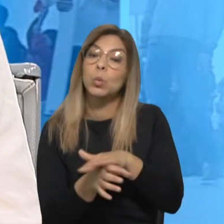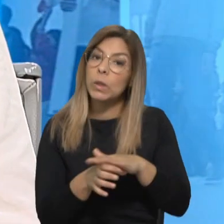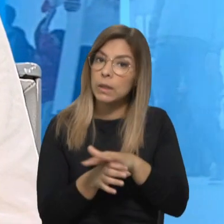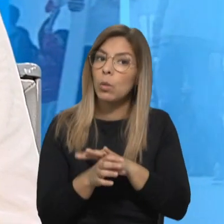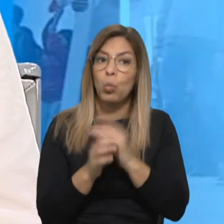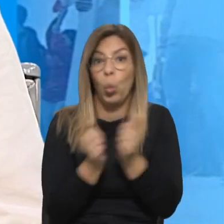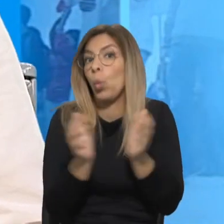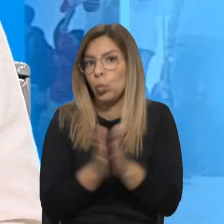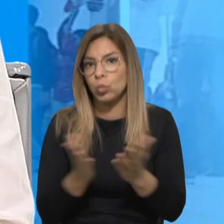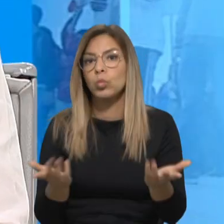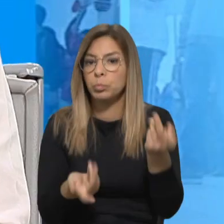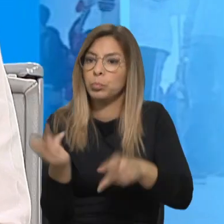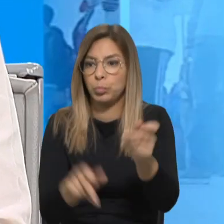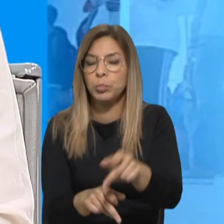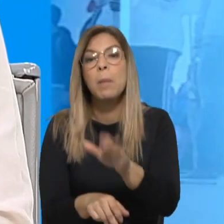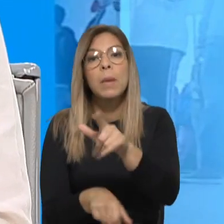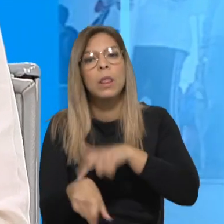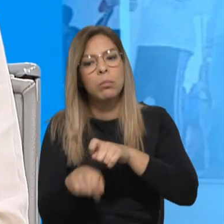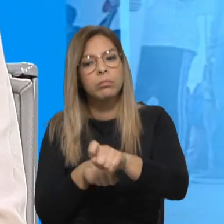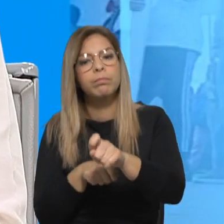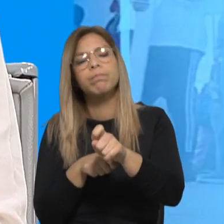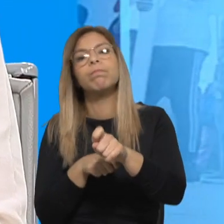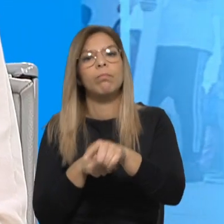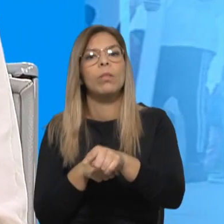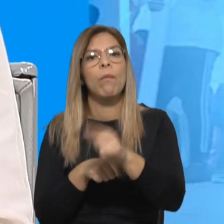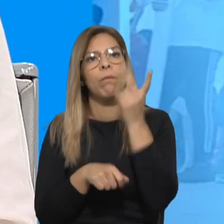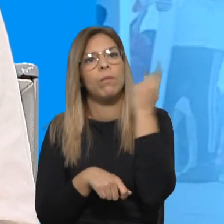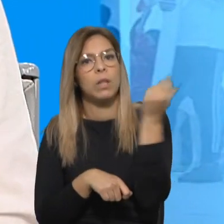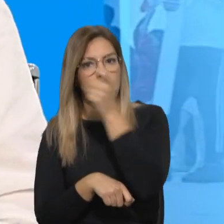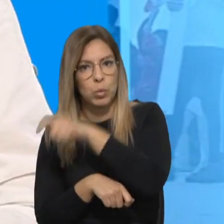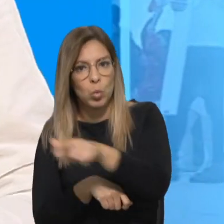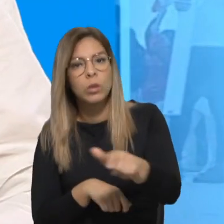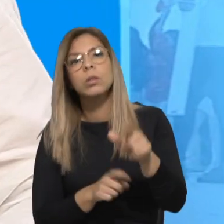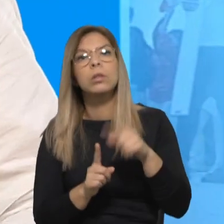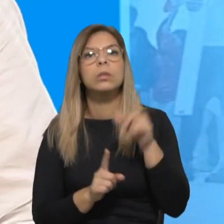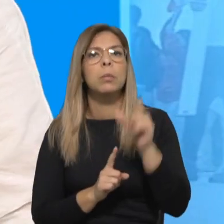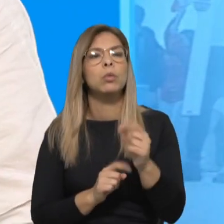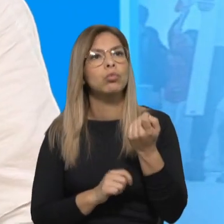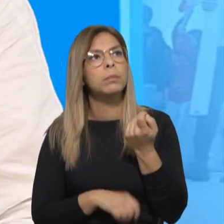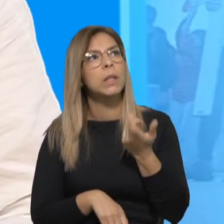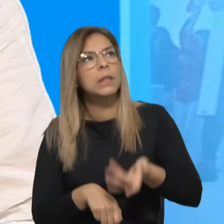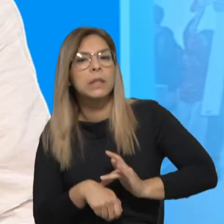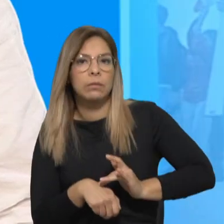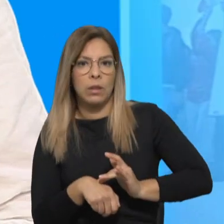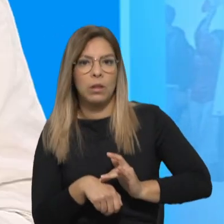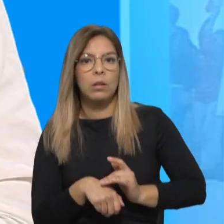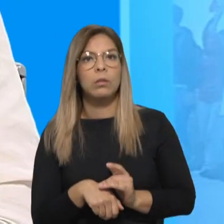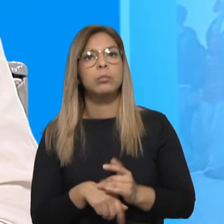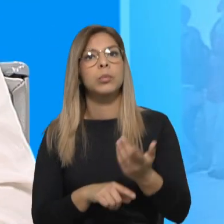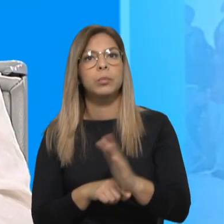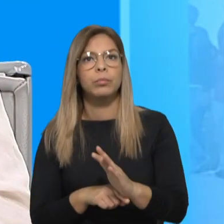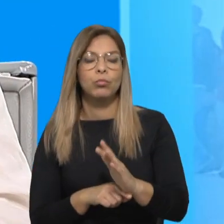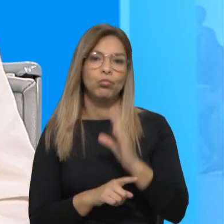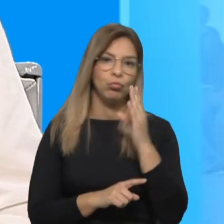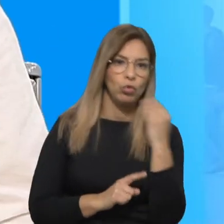mas nomeadamente a estas fases de vida, da vida das pessoas mais fragilizadas. E nós sabemos que as crianças, os